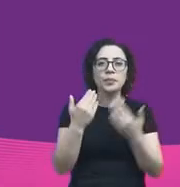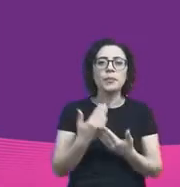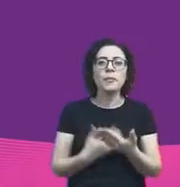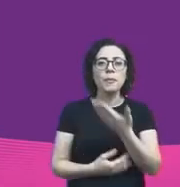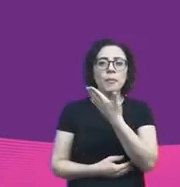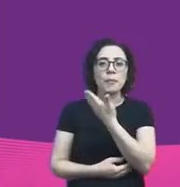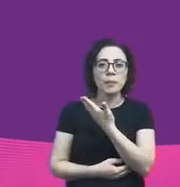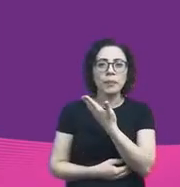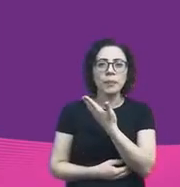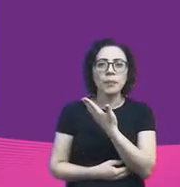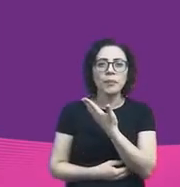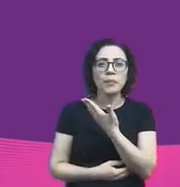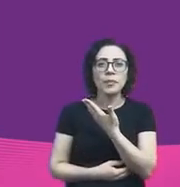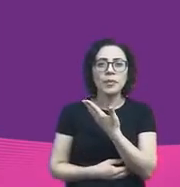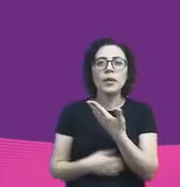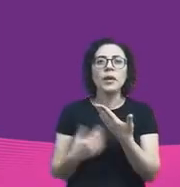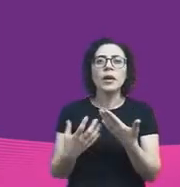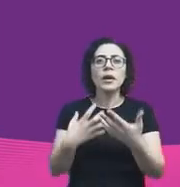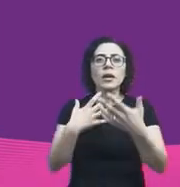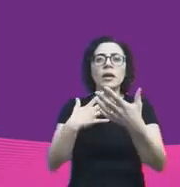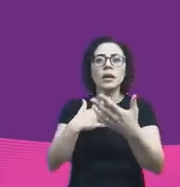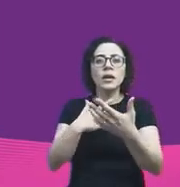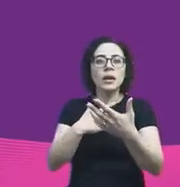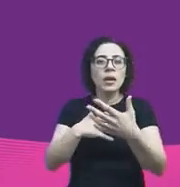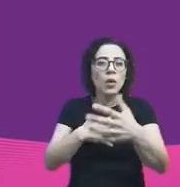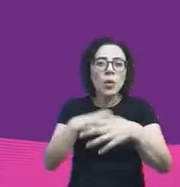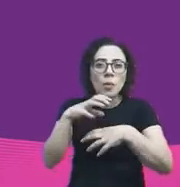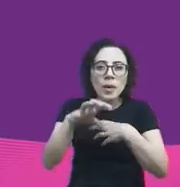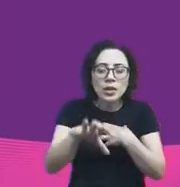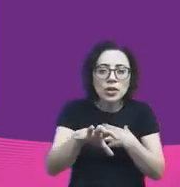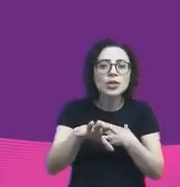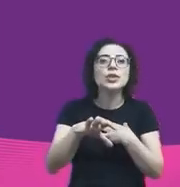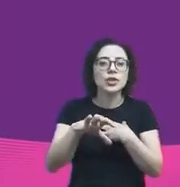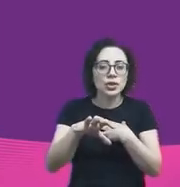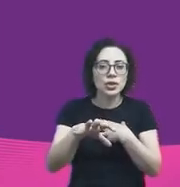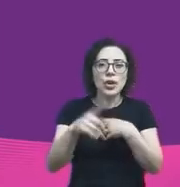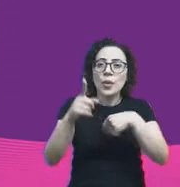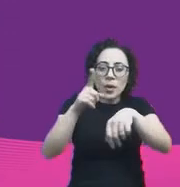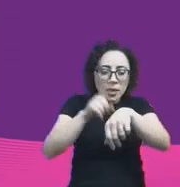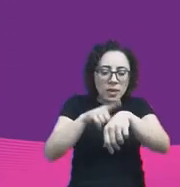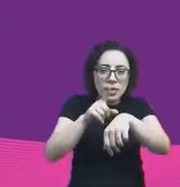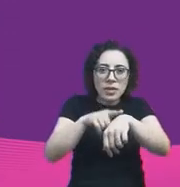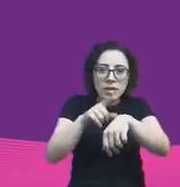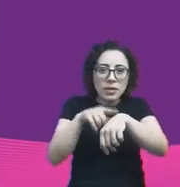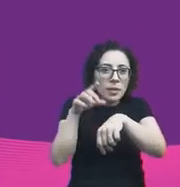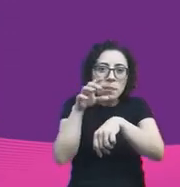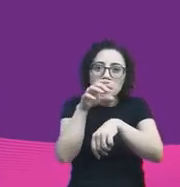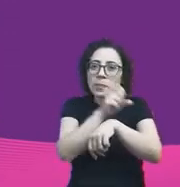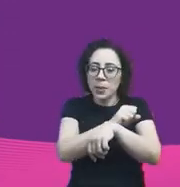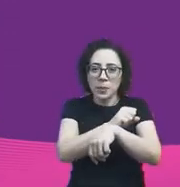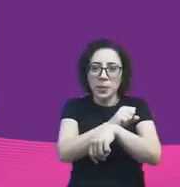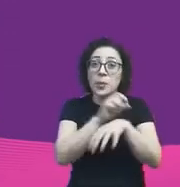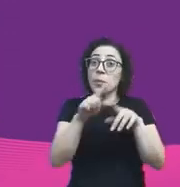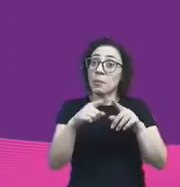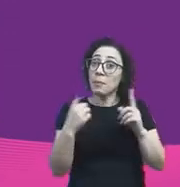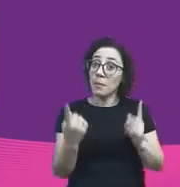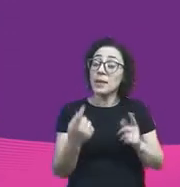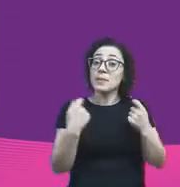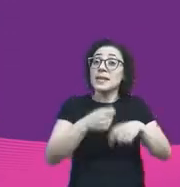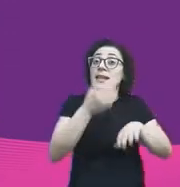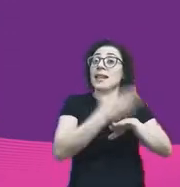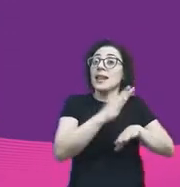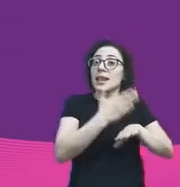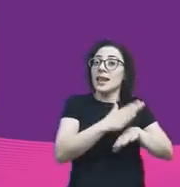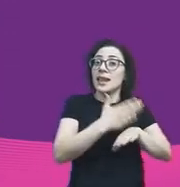segundos, que a compaixão pode ser treinada. Tá? Você treina os profissionais de saúde para isso. E o que eles chamam de poder dos